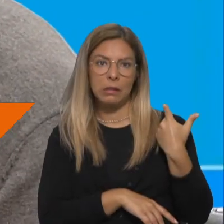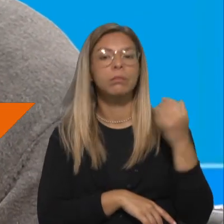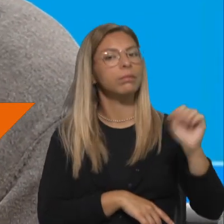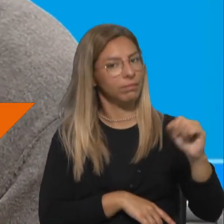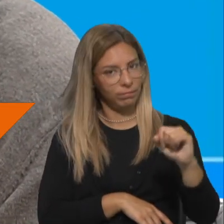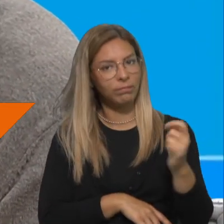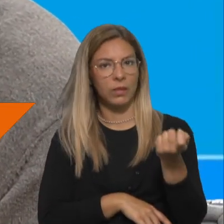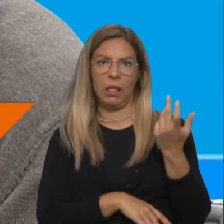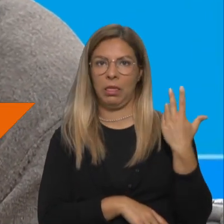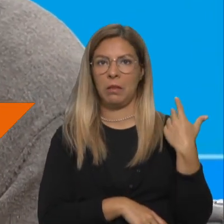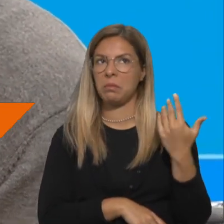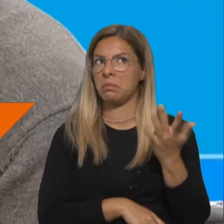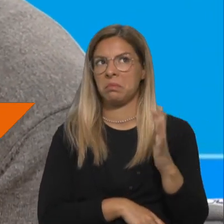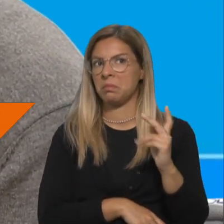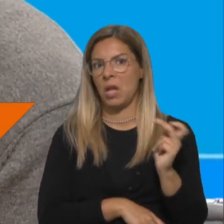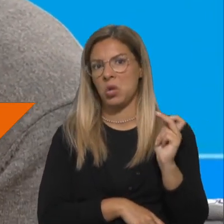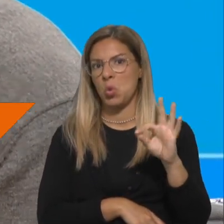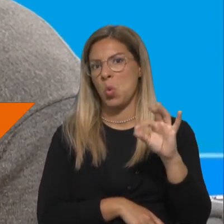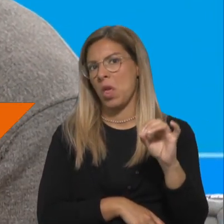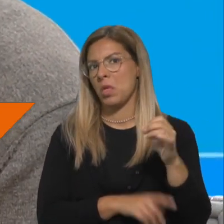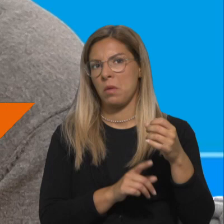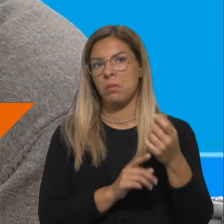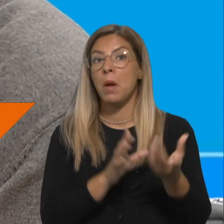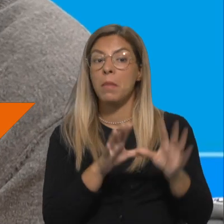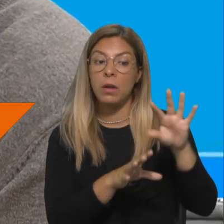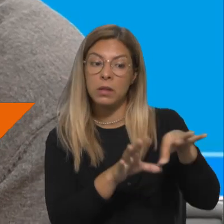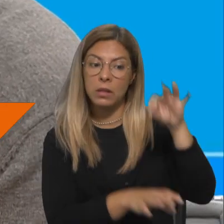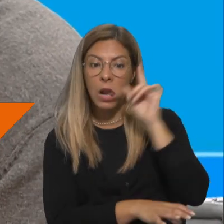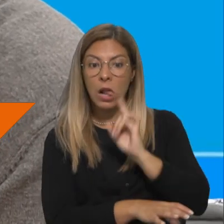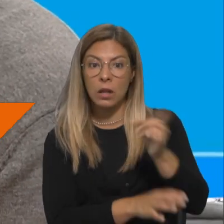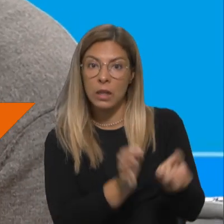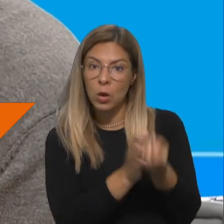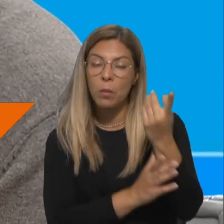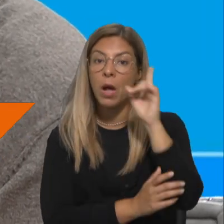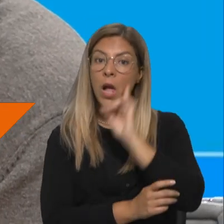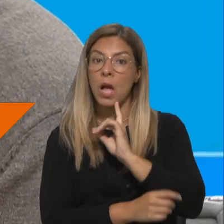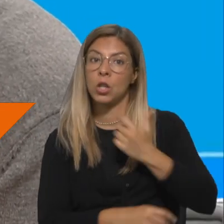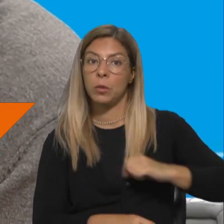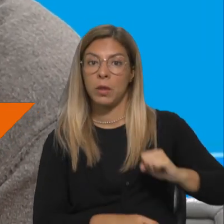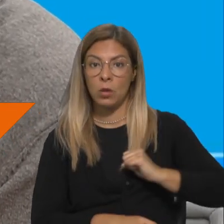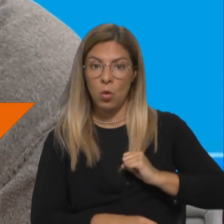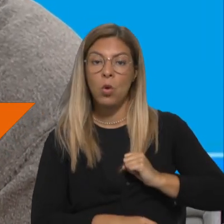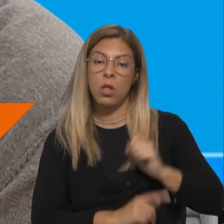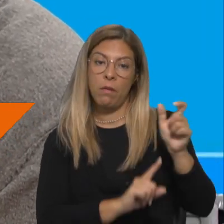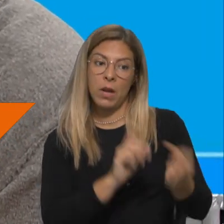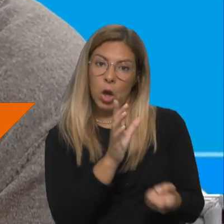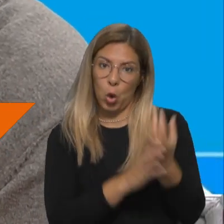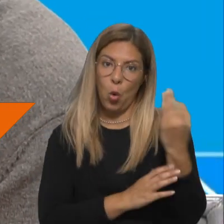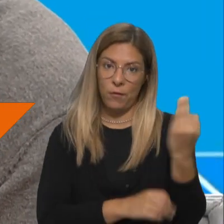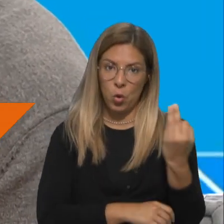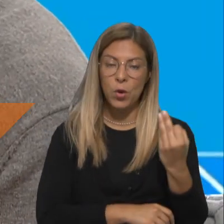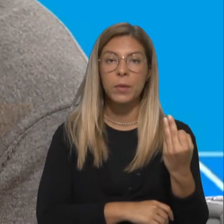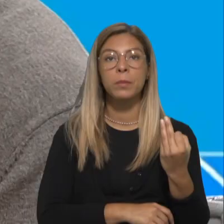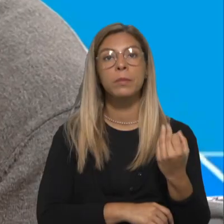tem 40 e poucos anos. A fundadora ainda é viva, também é uma fundadora espanhola, leiga, e